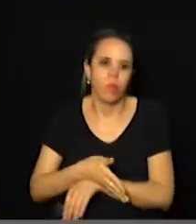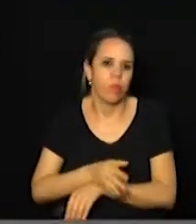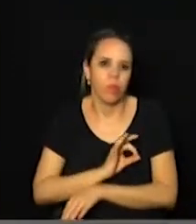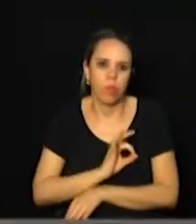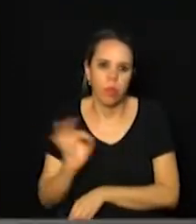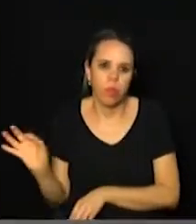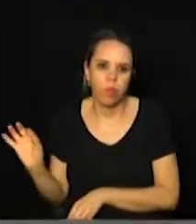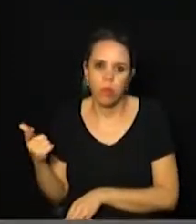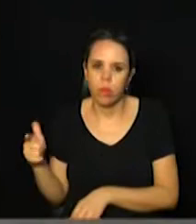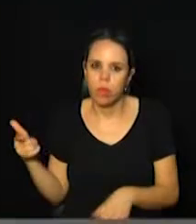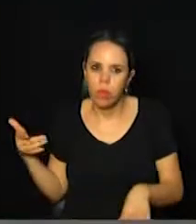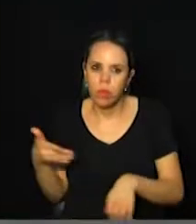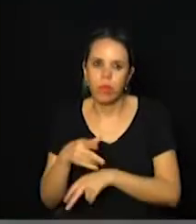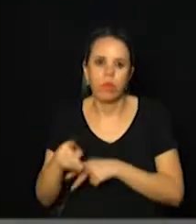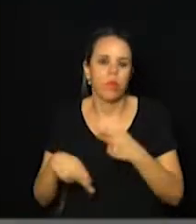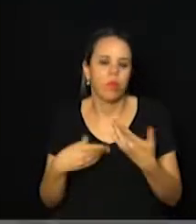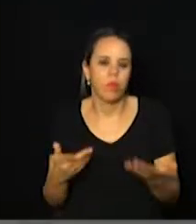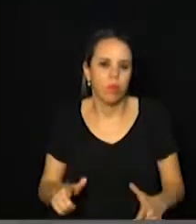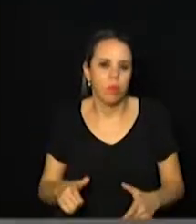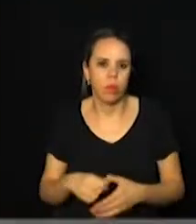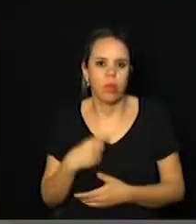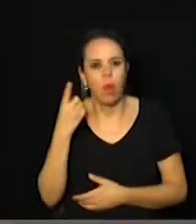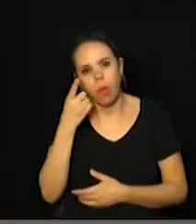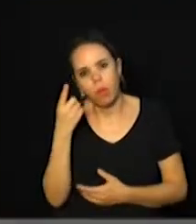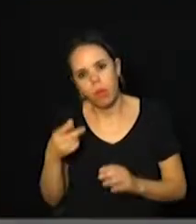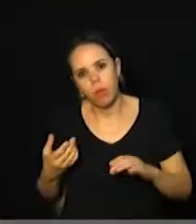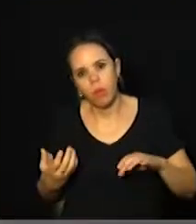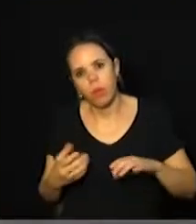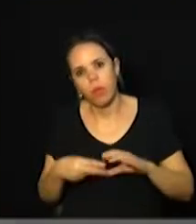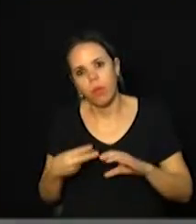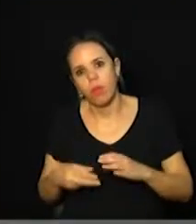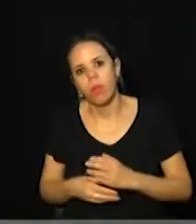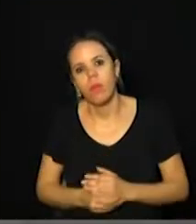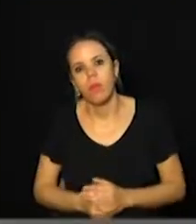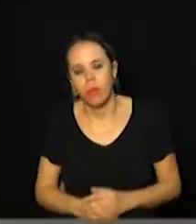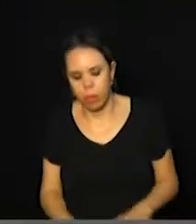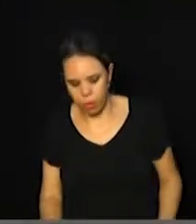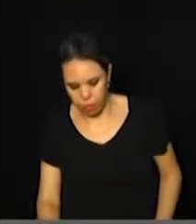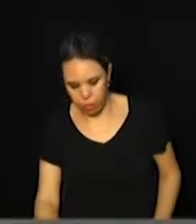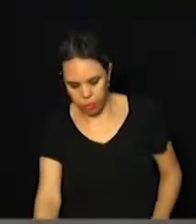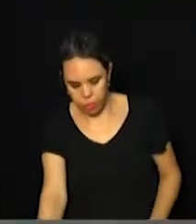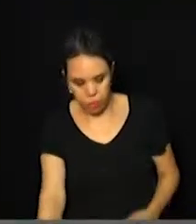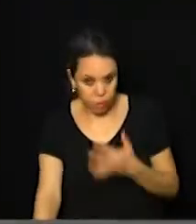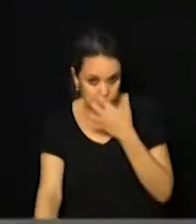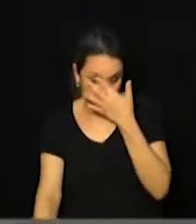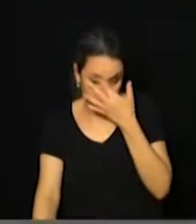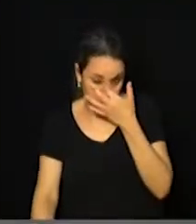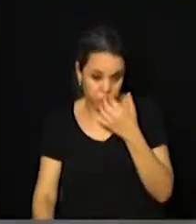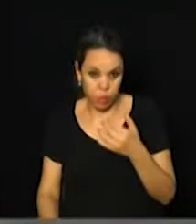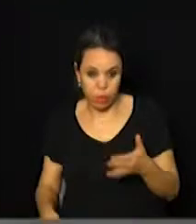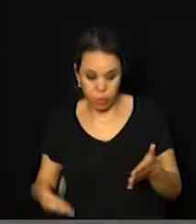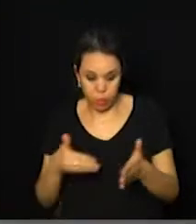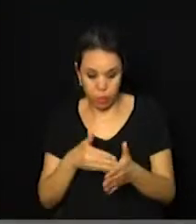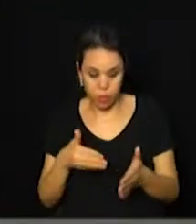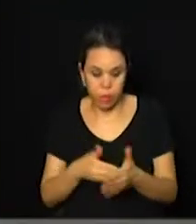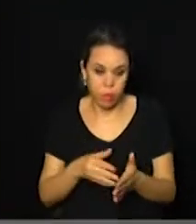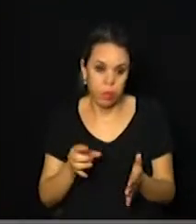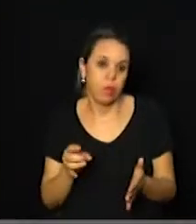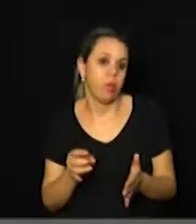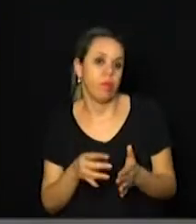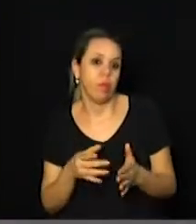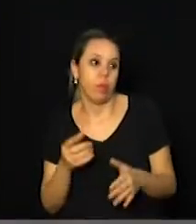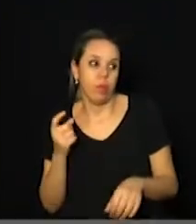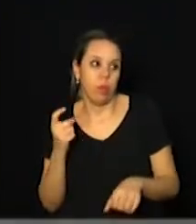tem acesso a população Nacional da Câmara dos Deputados estão espécie de blindagem então